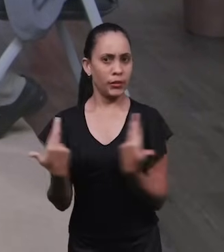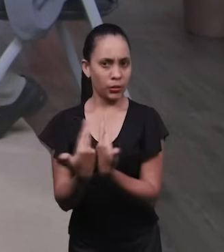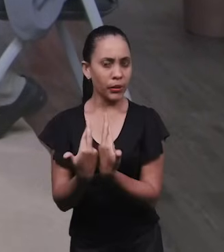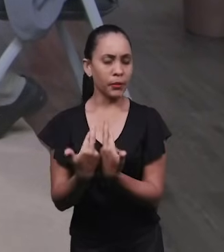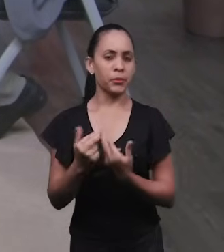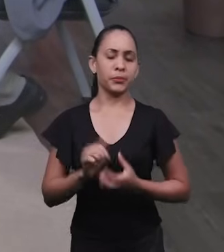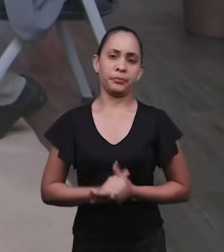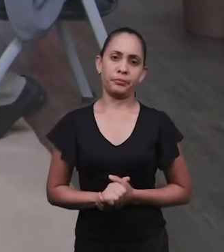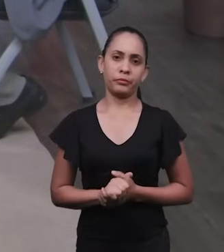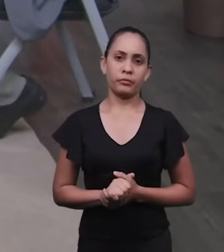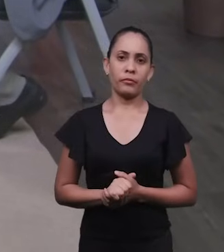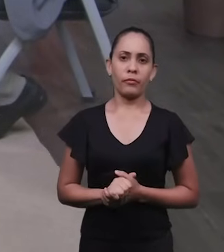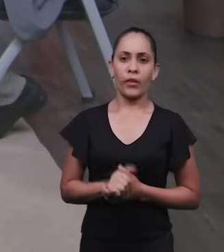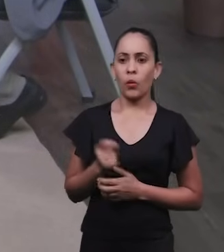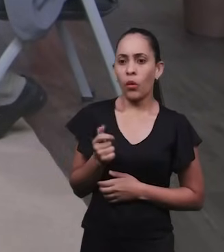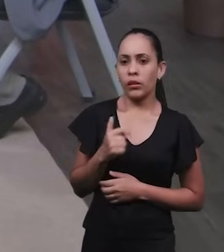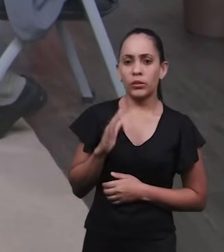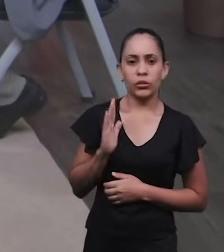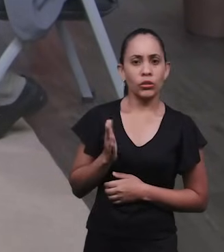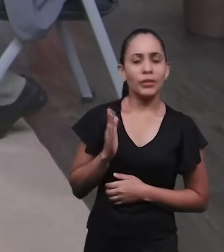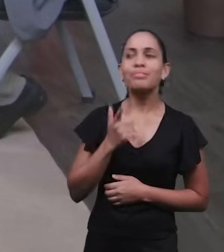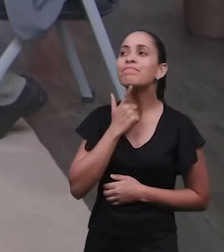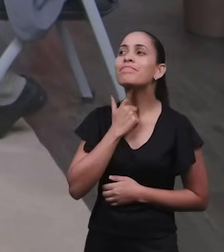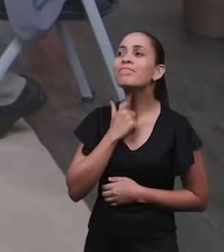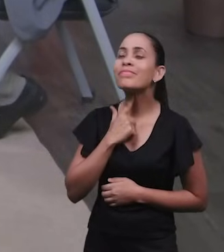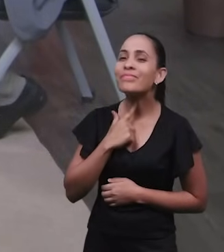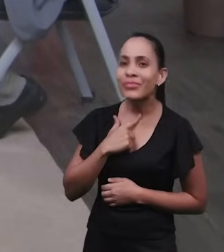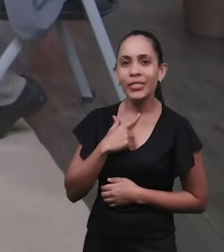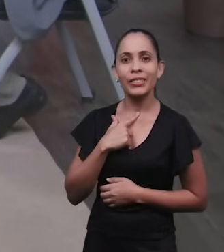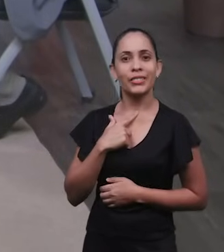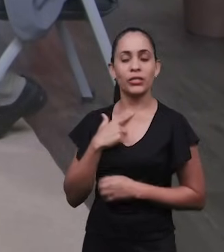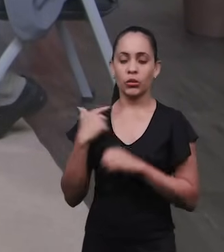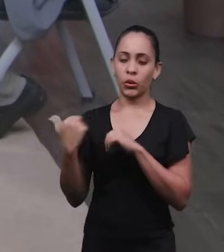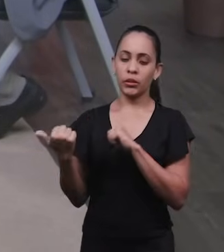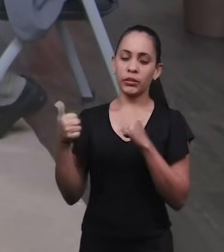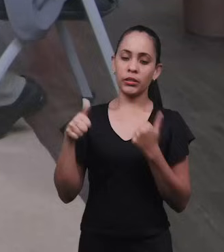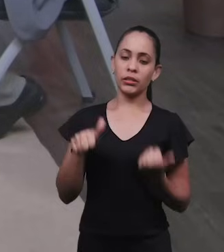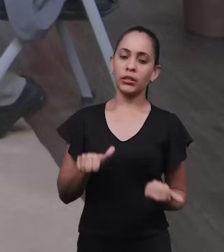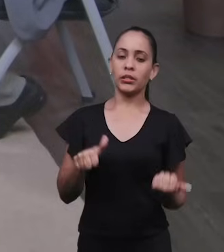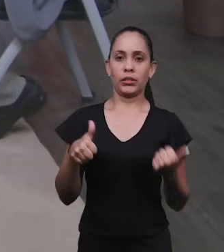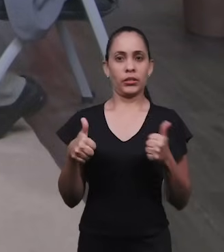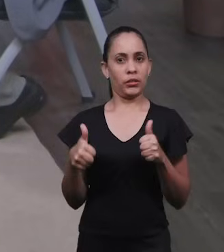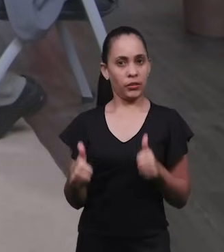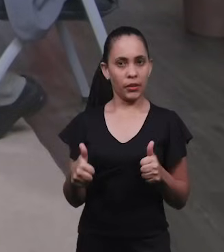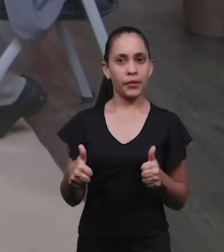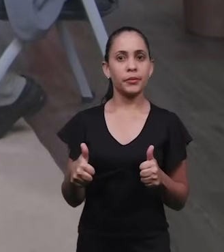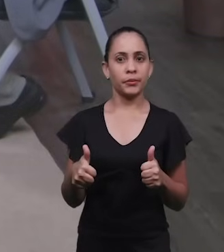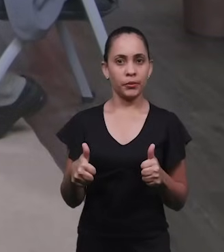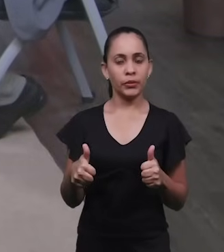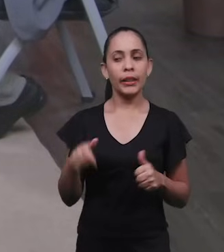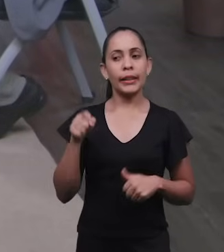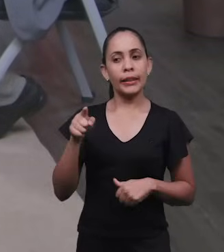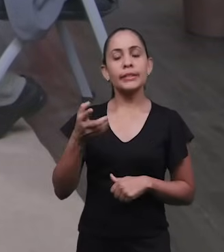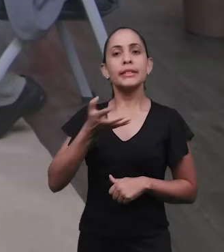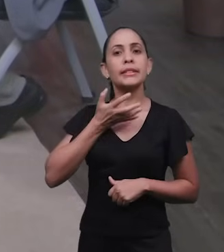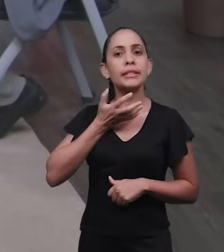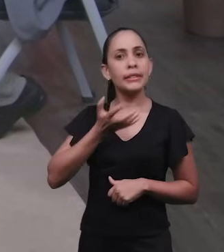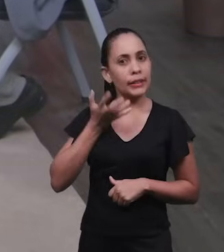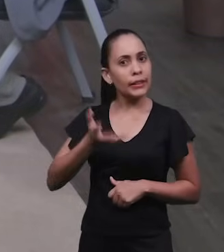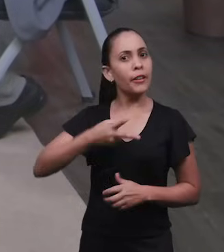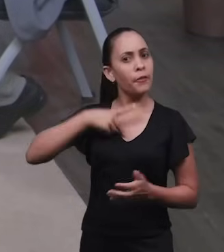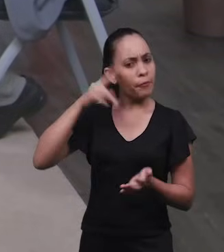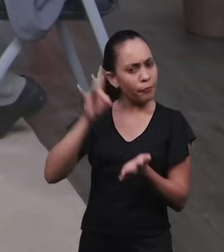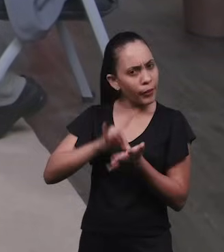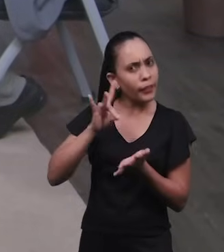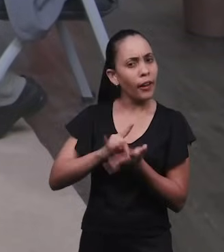parte, e em poucos dias já estava desejoso de descer as águas, porque ele queria, de